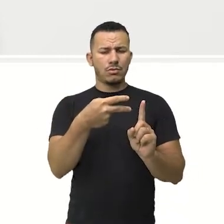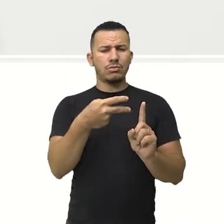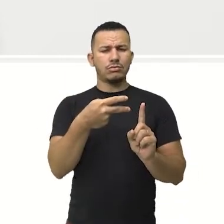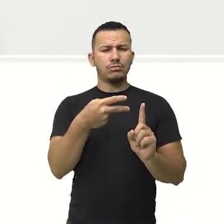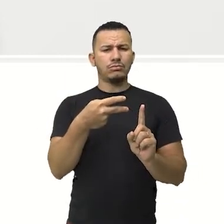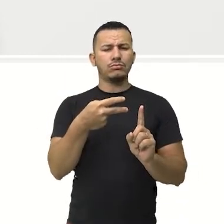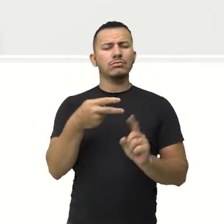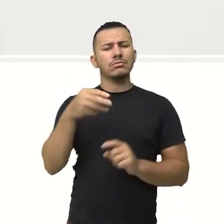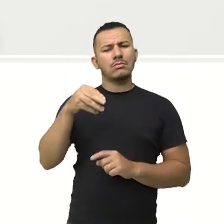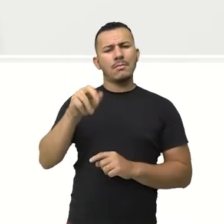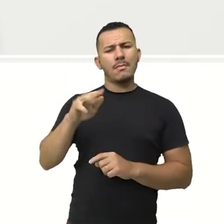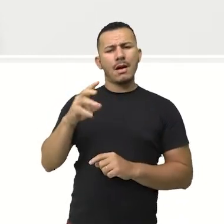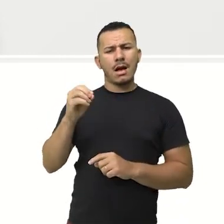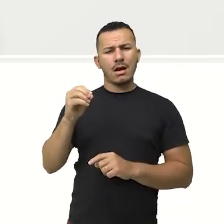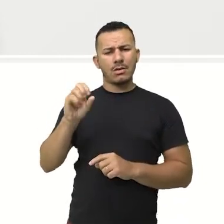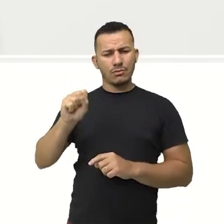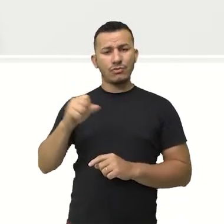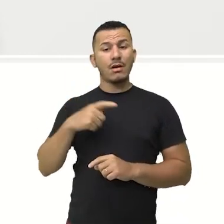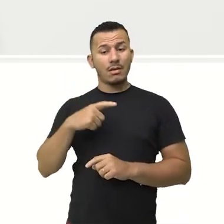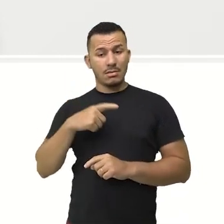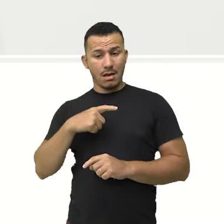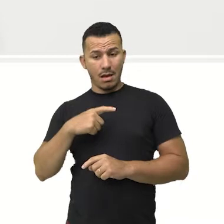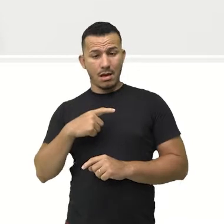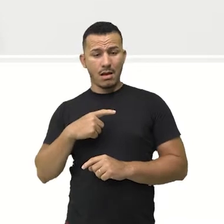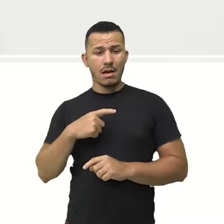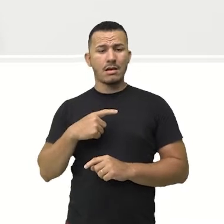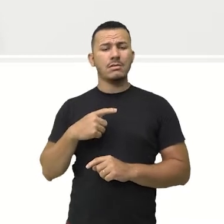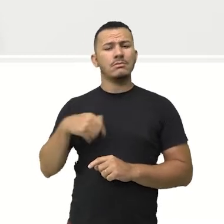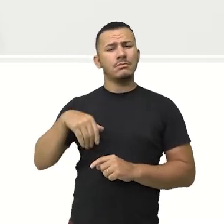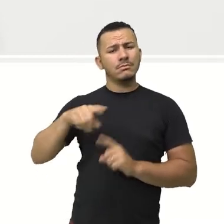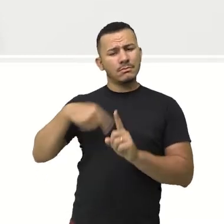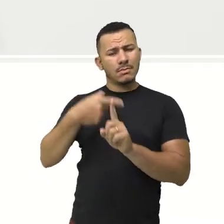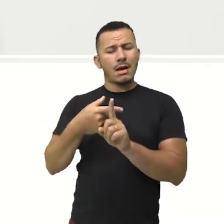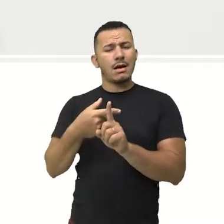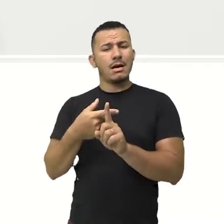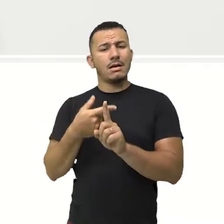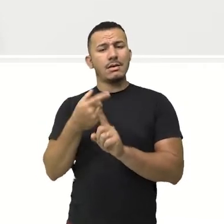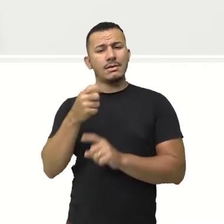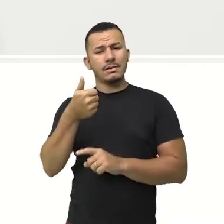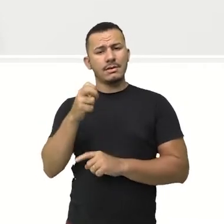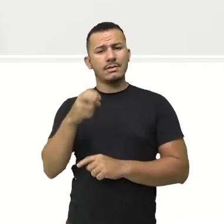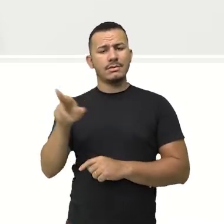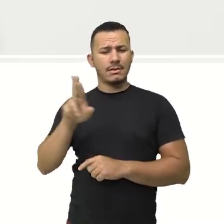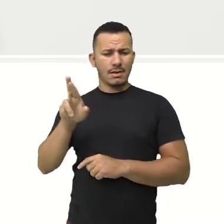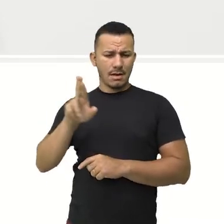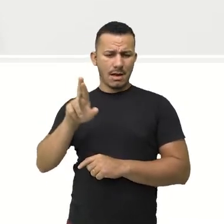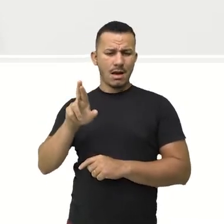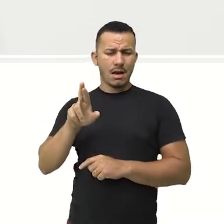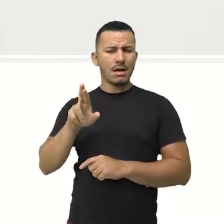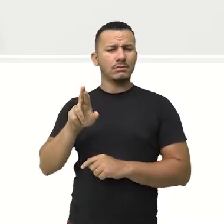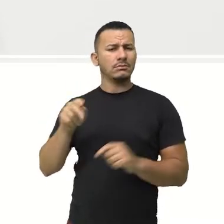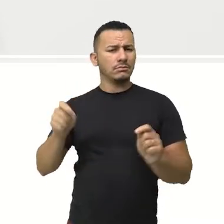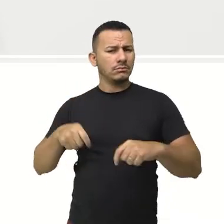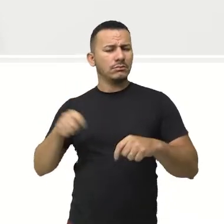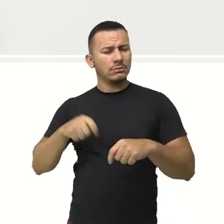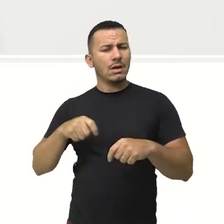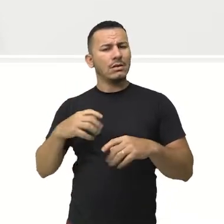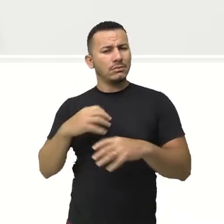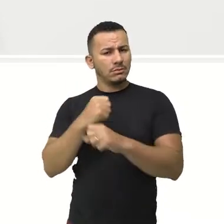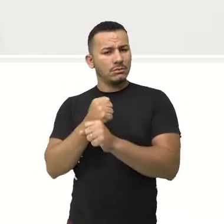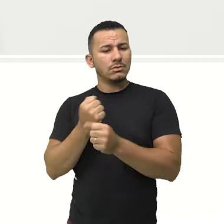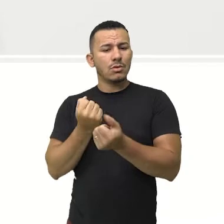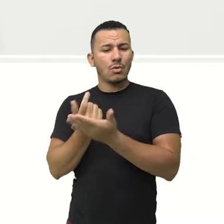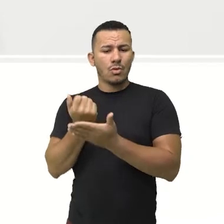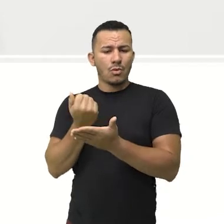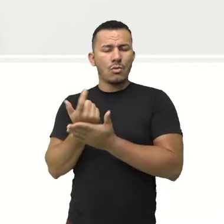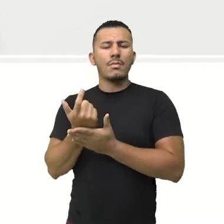Marcos possui, mais R$15, dá para comprar exatamente